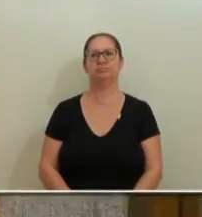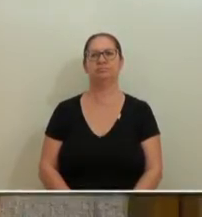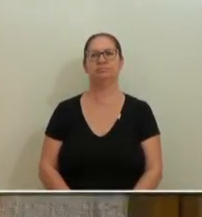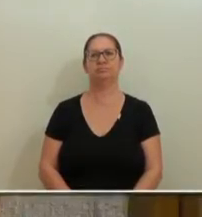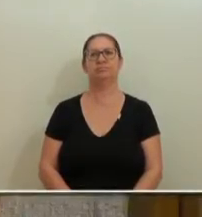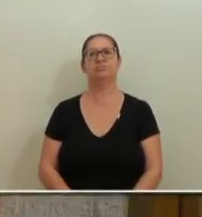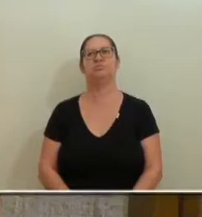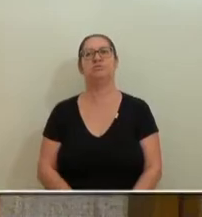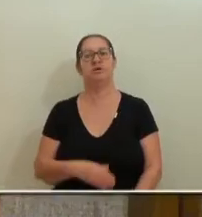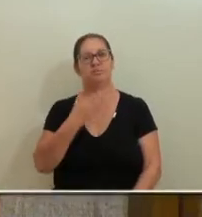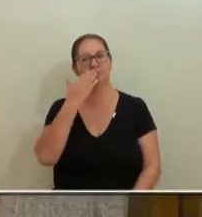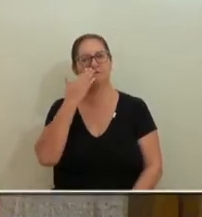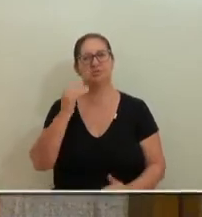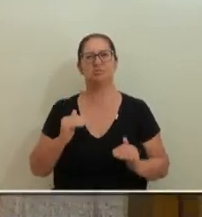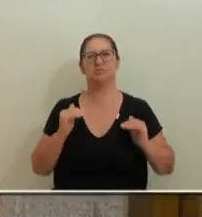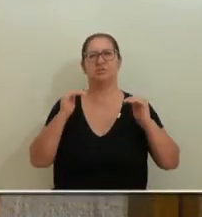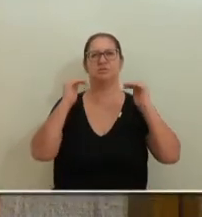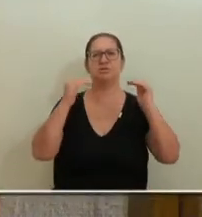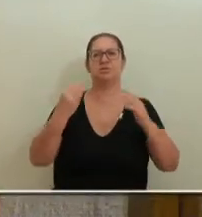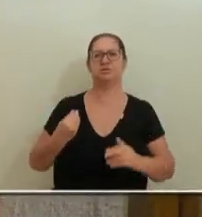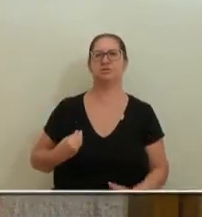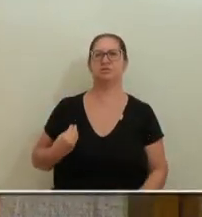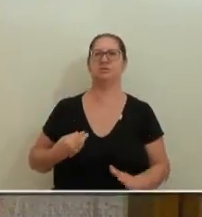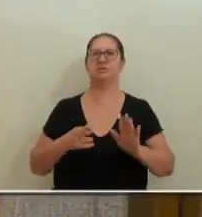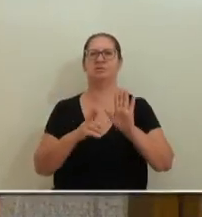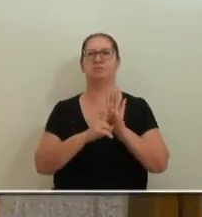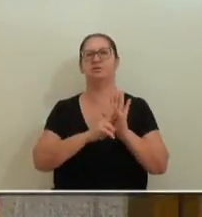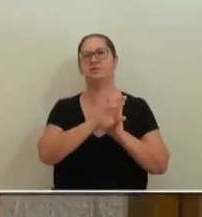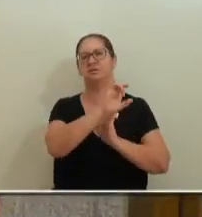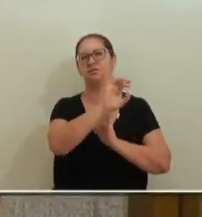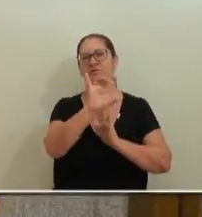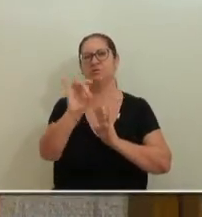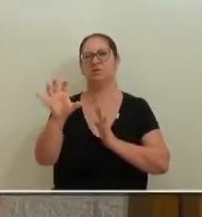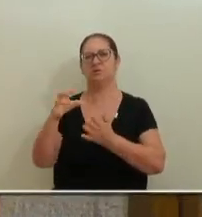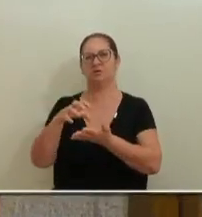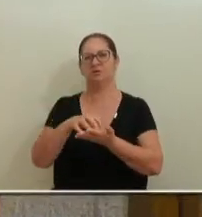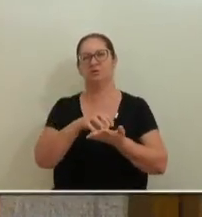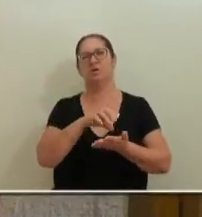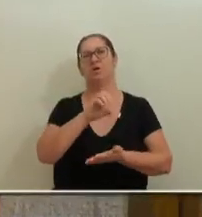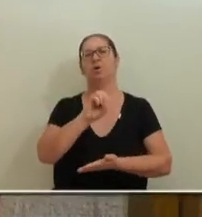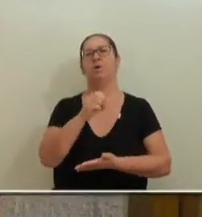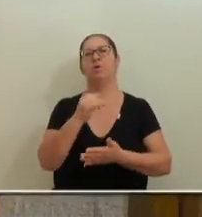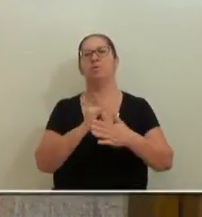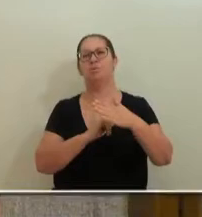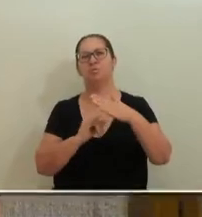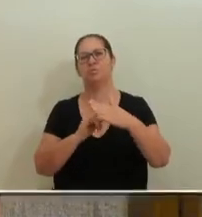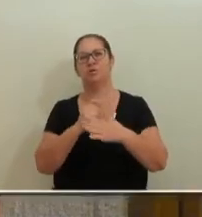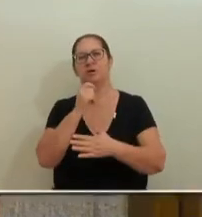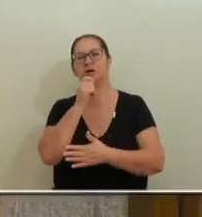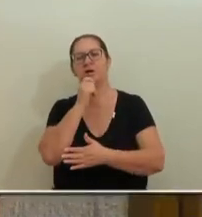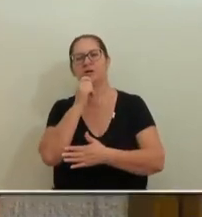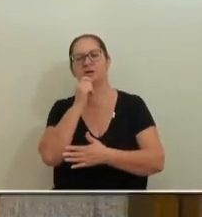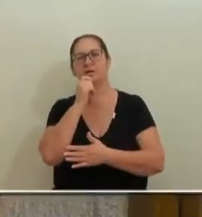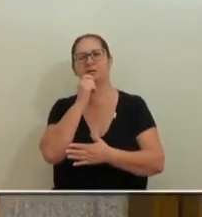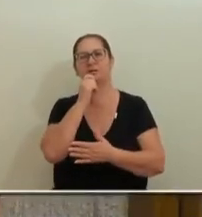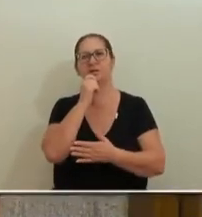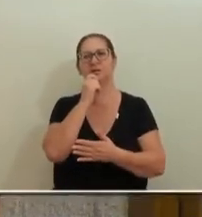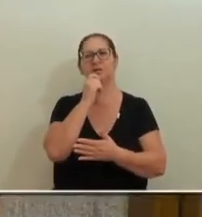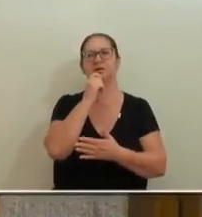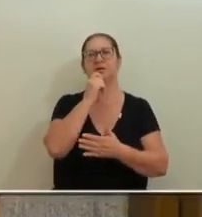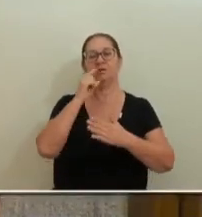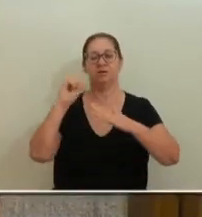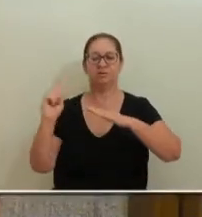Pedimos às autoridades presentes, representantes de órgãos, entidades ou instituições que, caso ainda não tenham feito, se identifiquem na mesa